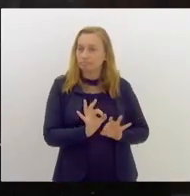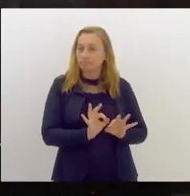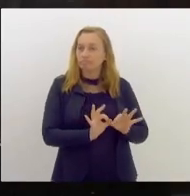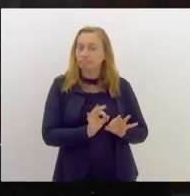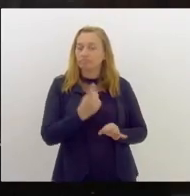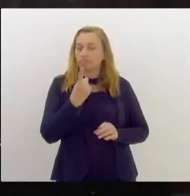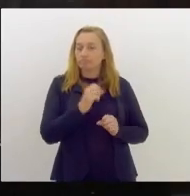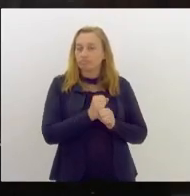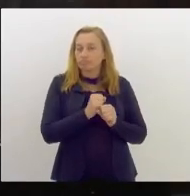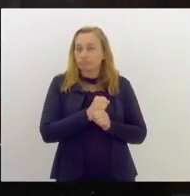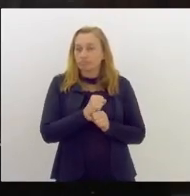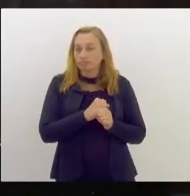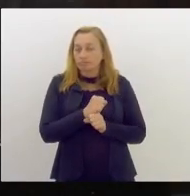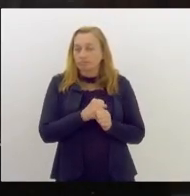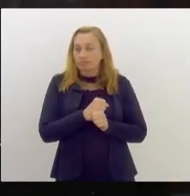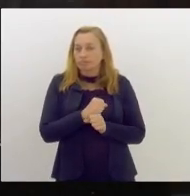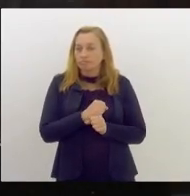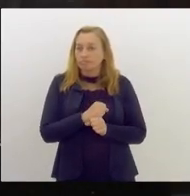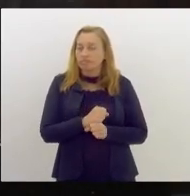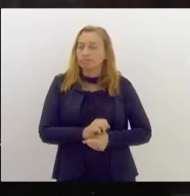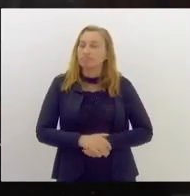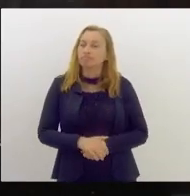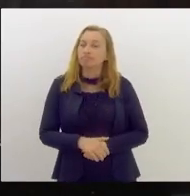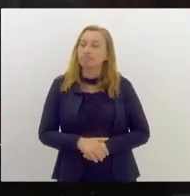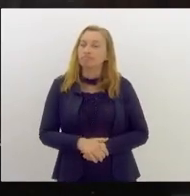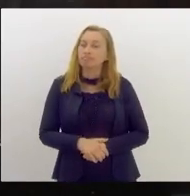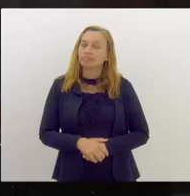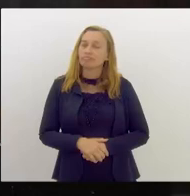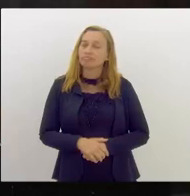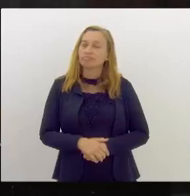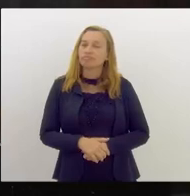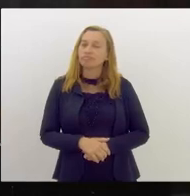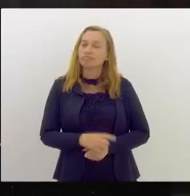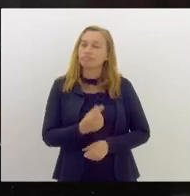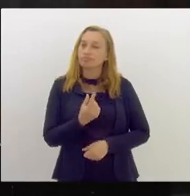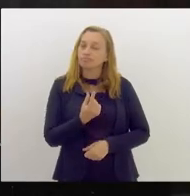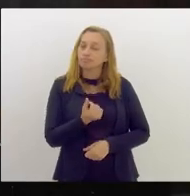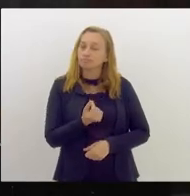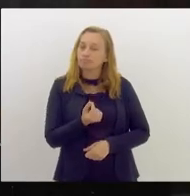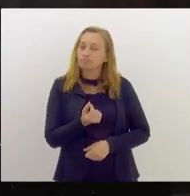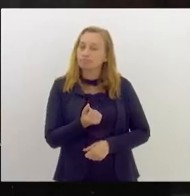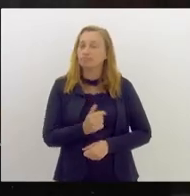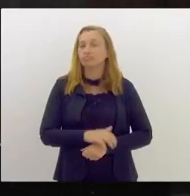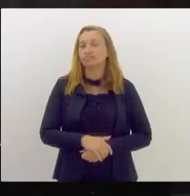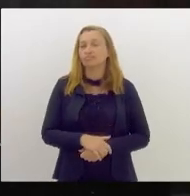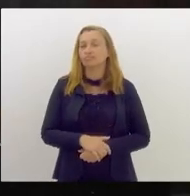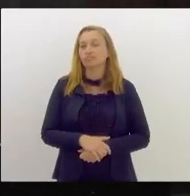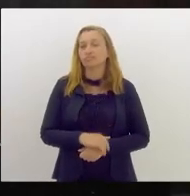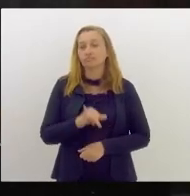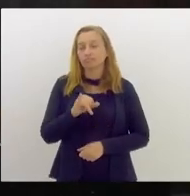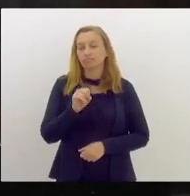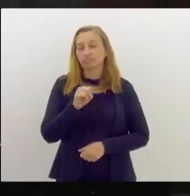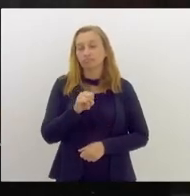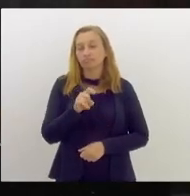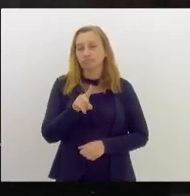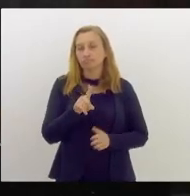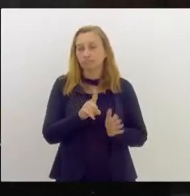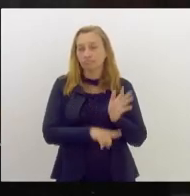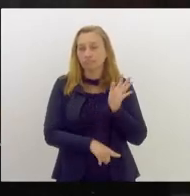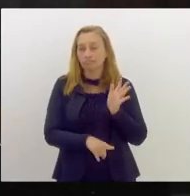um ano com uma determinada alíquota se você a reduz a